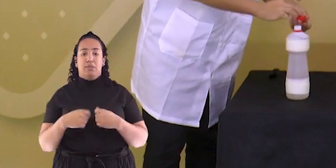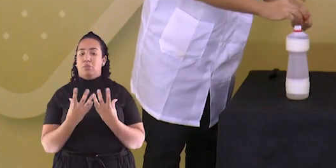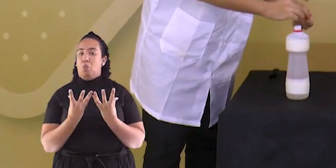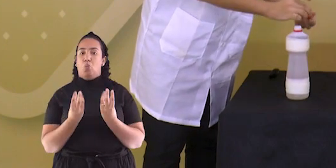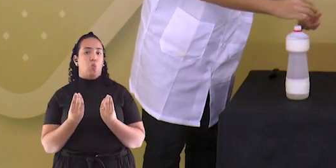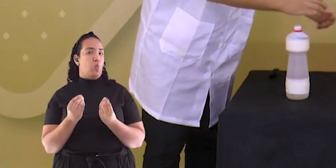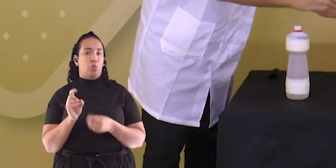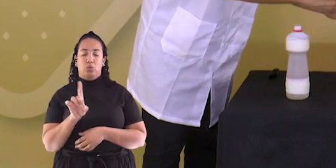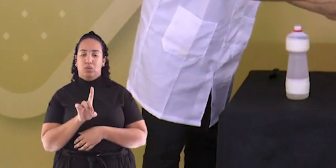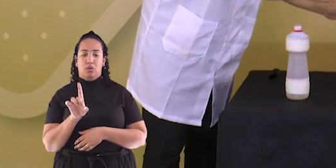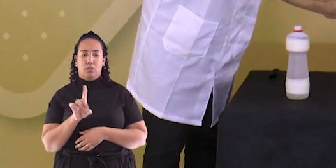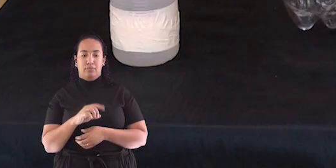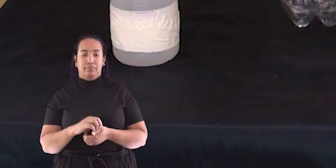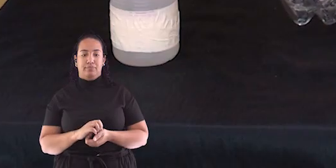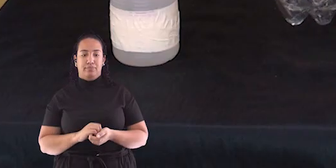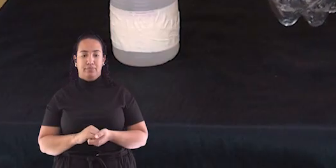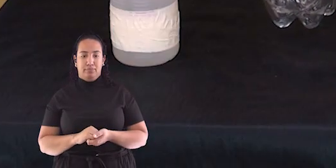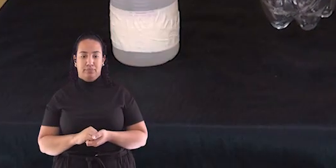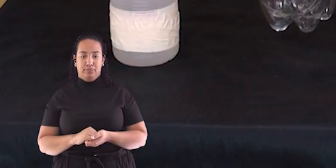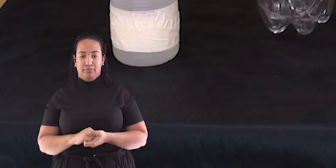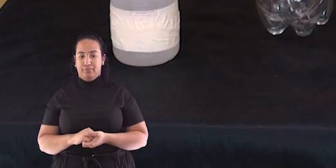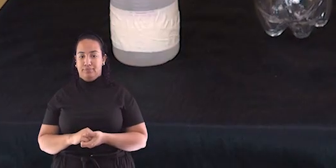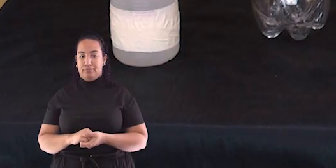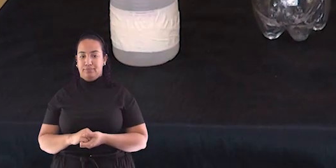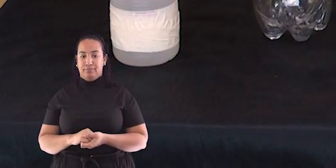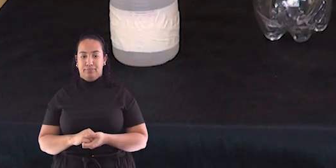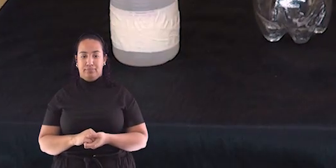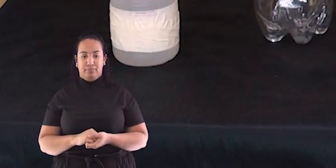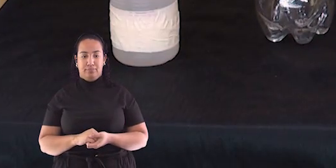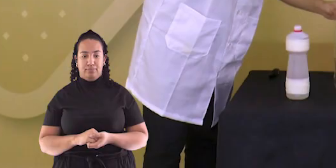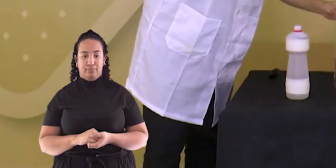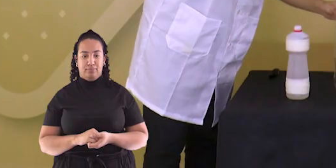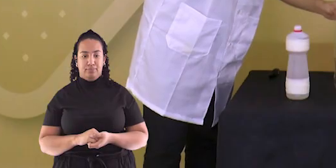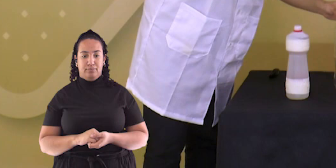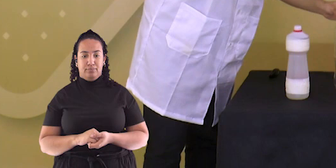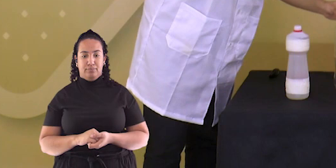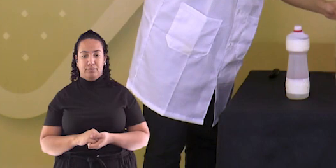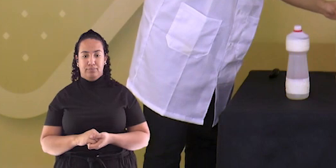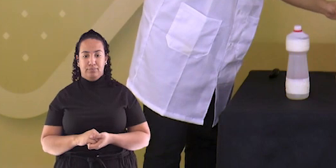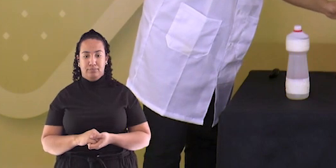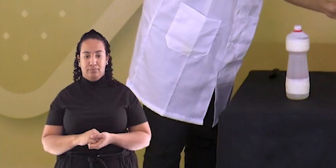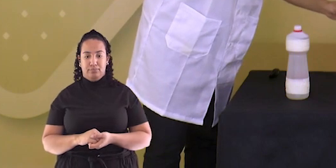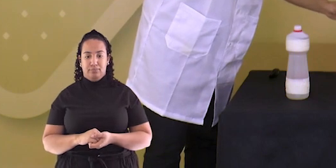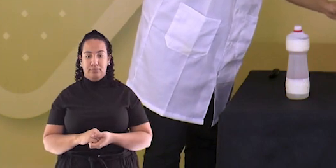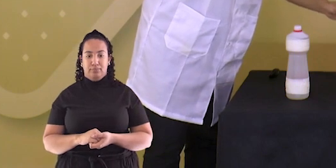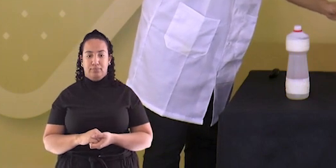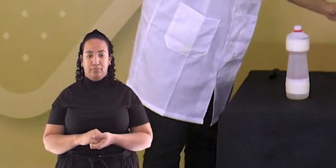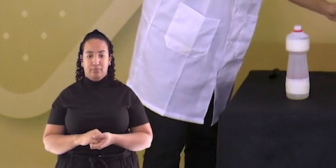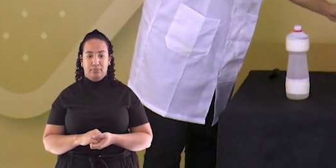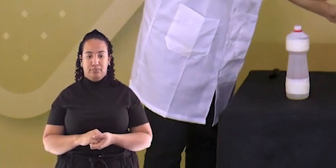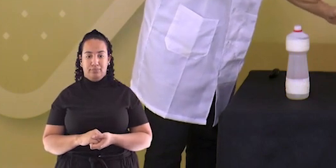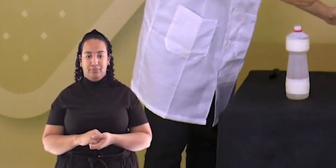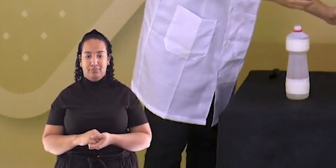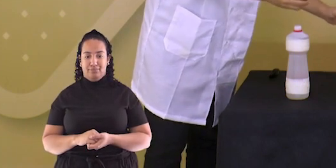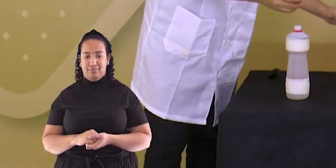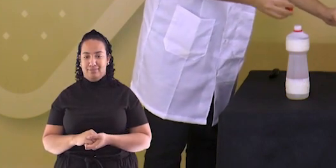gente. Deixa eu colocar um pouquinho aqui dentro da garrafa, entendeu? Não tem problema se cair um pouquinho,